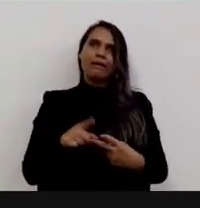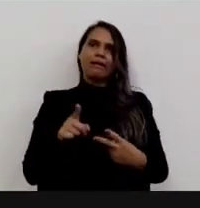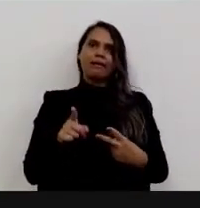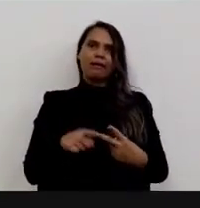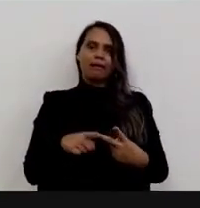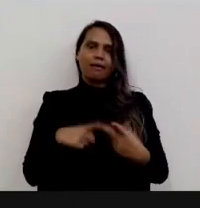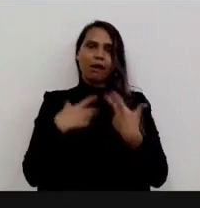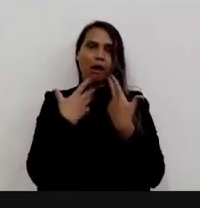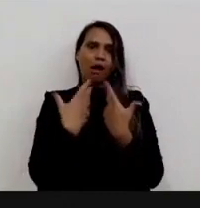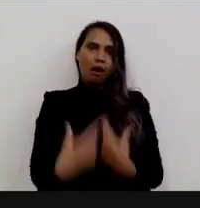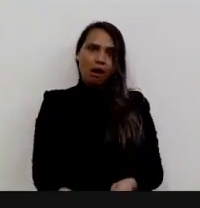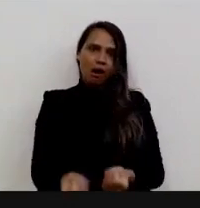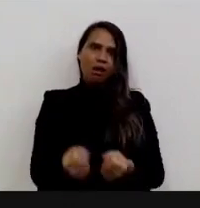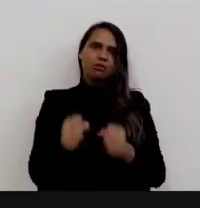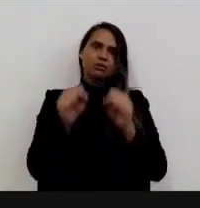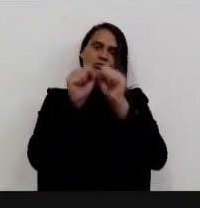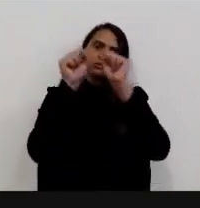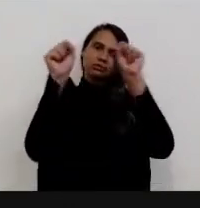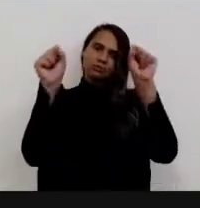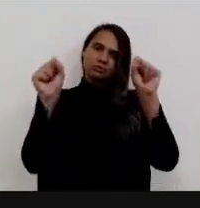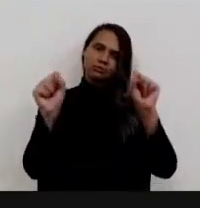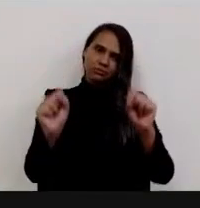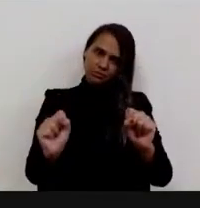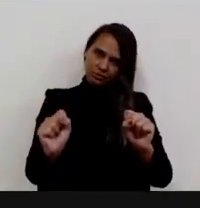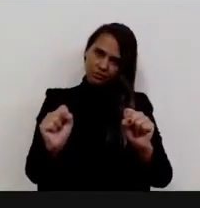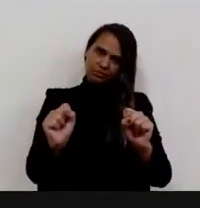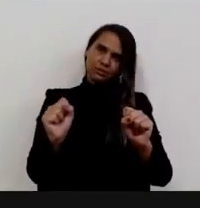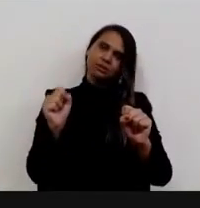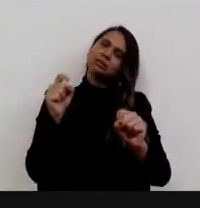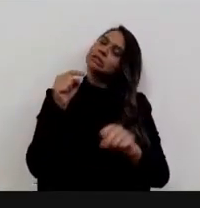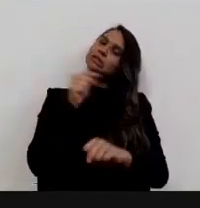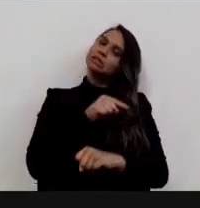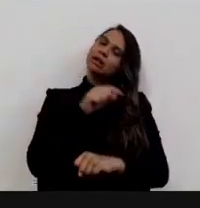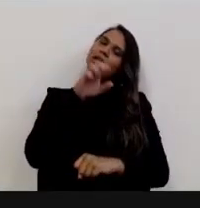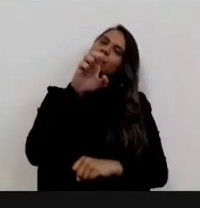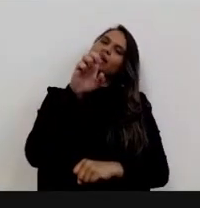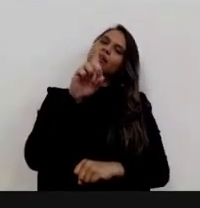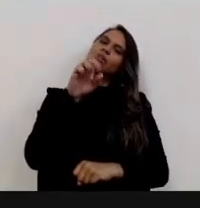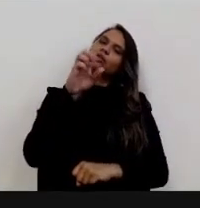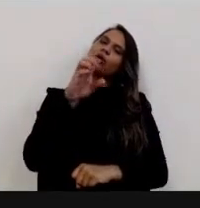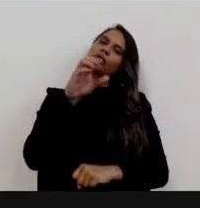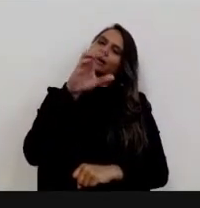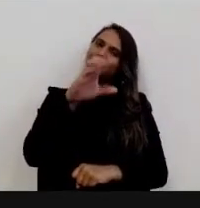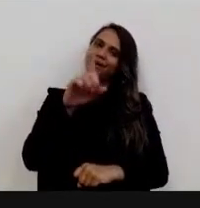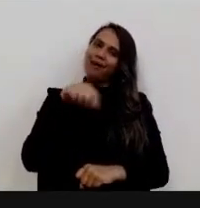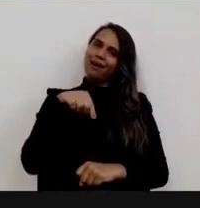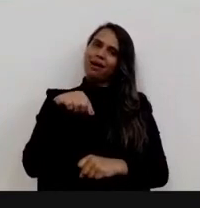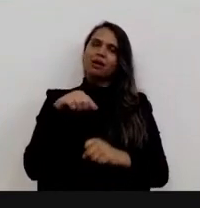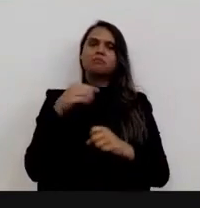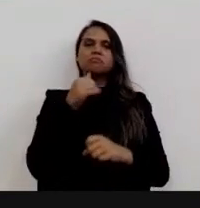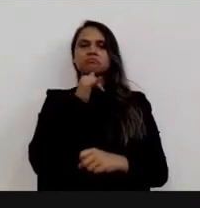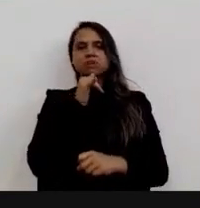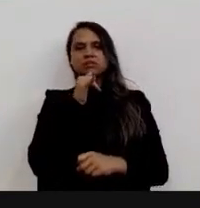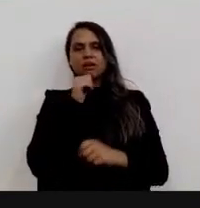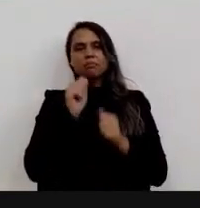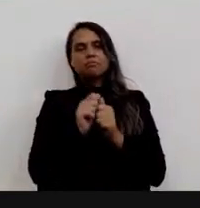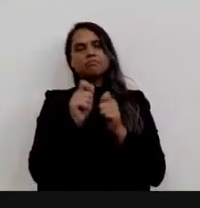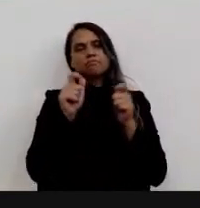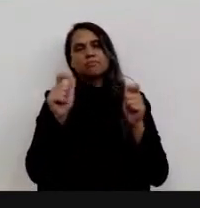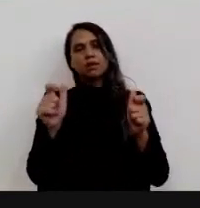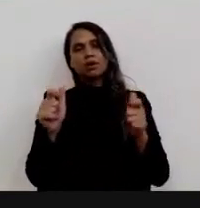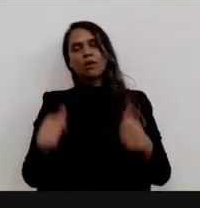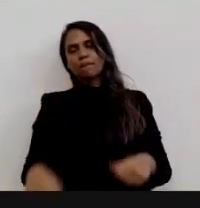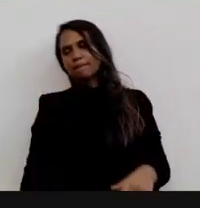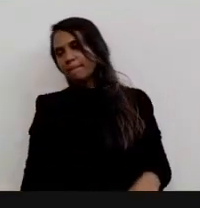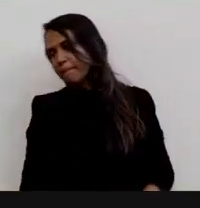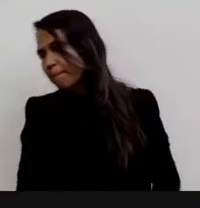adoção massiva dos sistemas e por aí vai. E o EDOC na Câmara dos Deputados é o maior exemplo, certo? Hoje em dia, praticamente, a gente